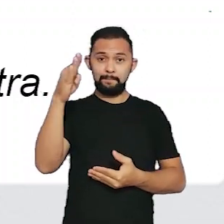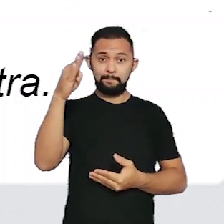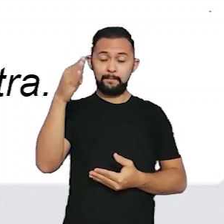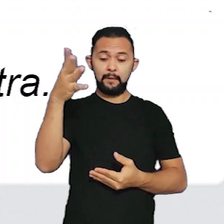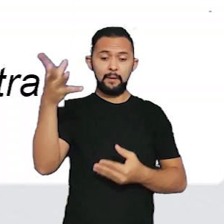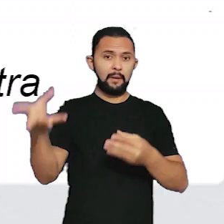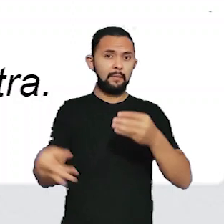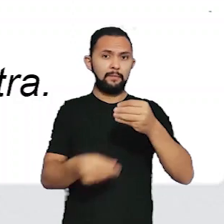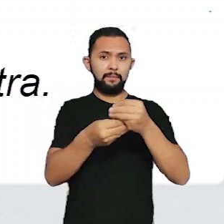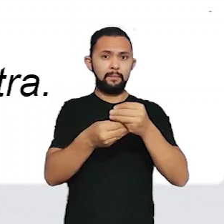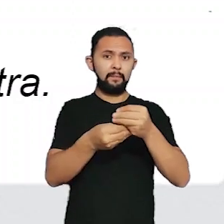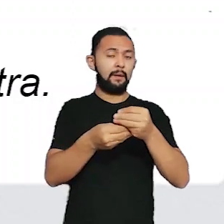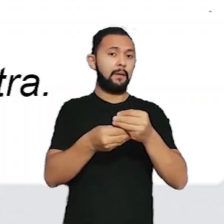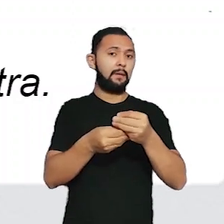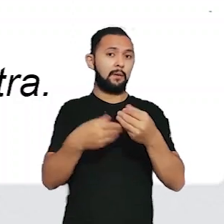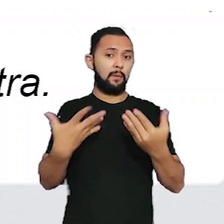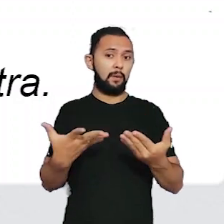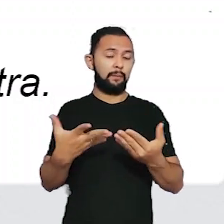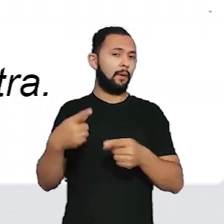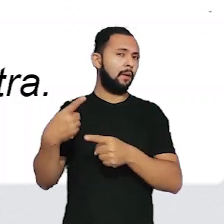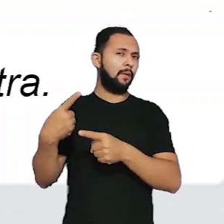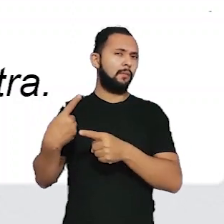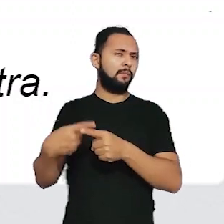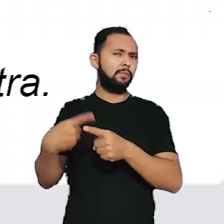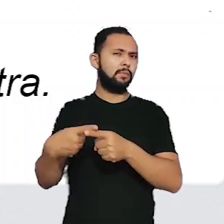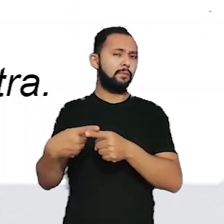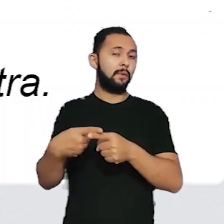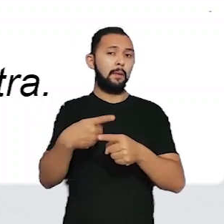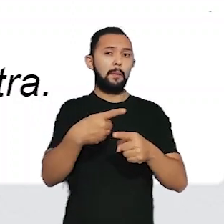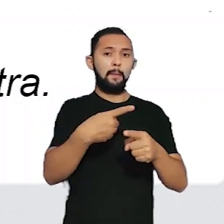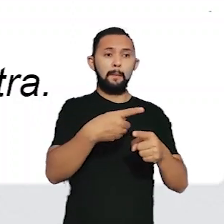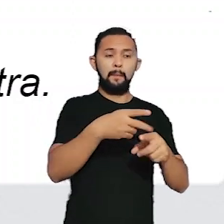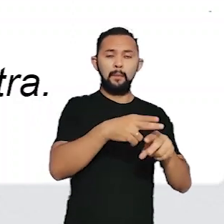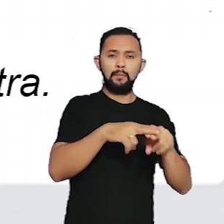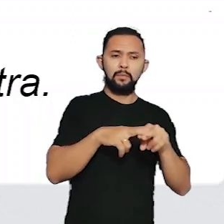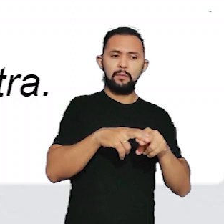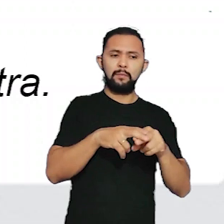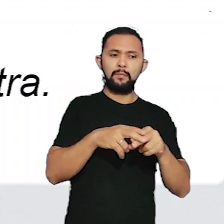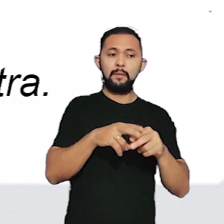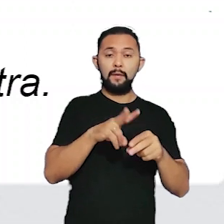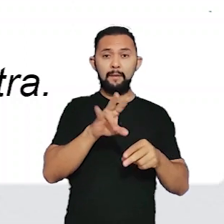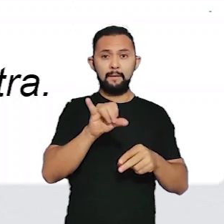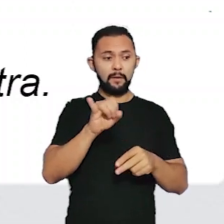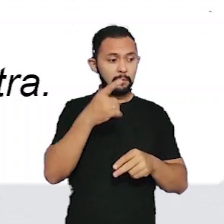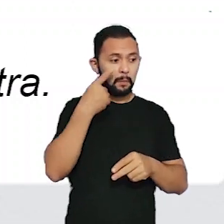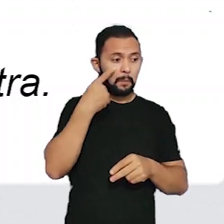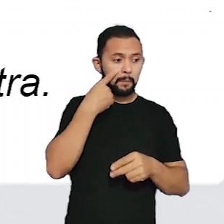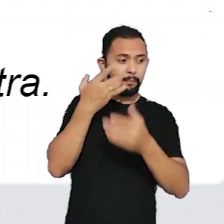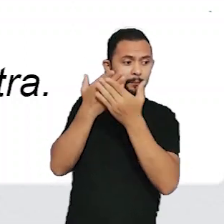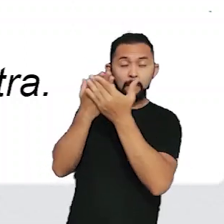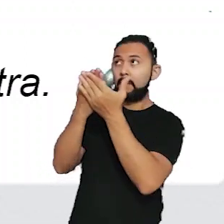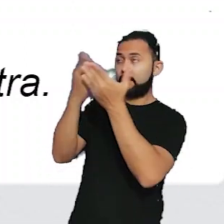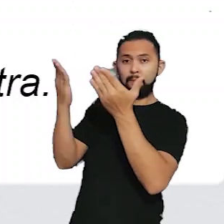te trazer uma ideia de causa? É o porquê, o porquanto, o visto que, o já que, uma